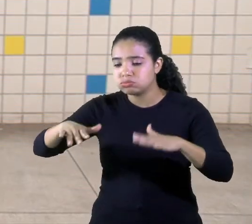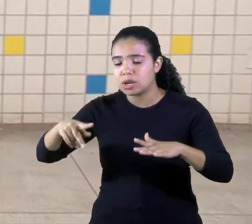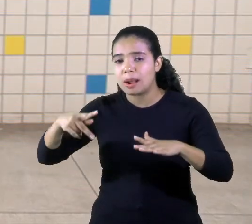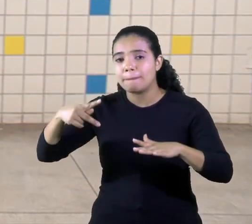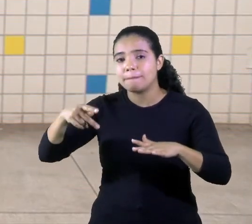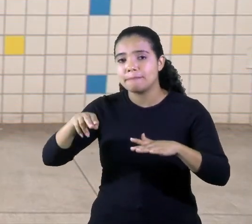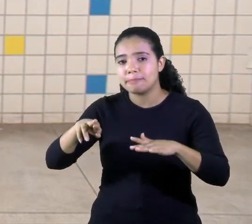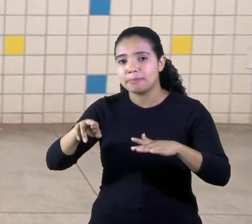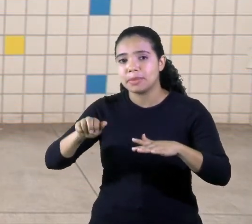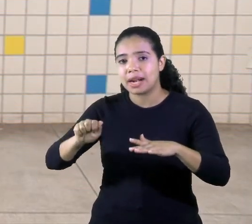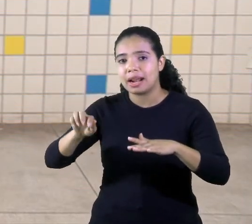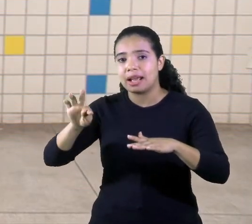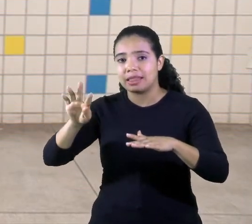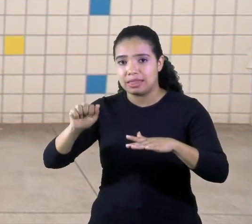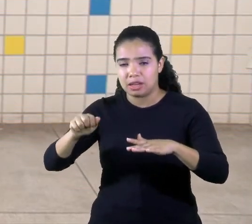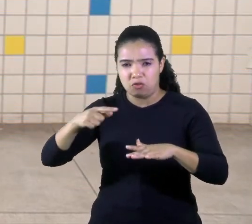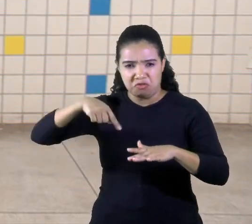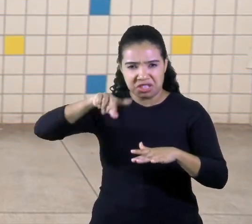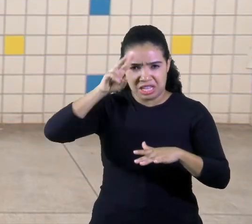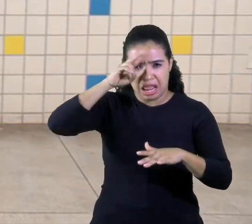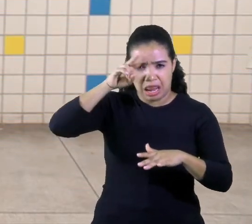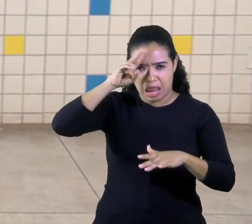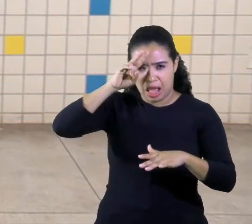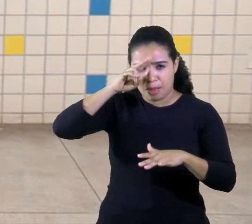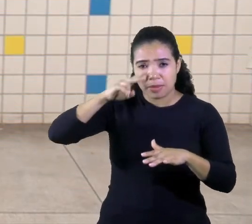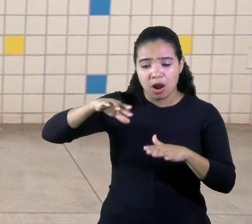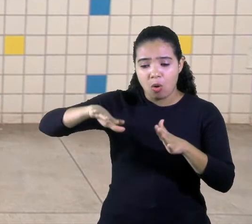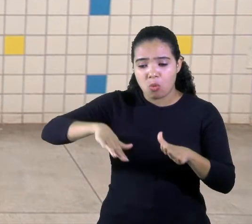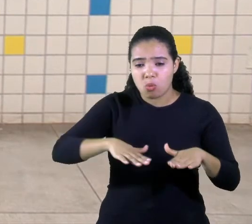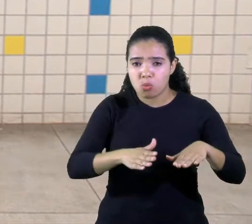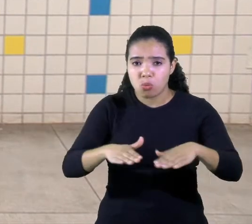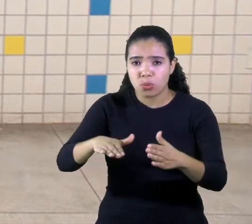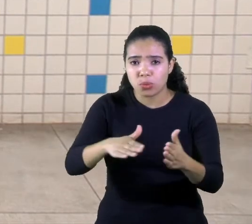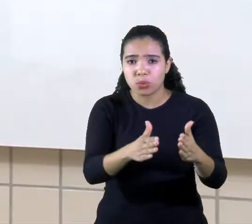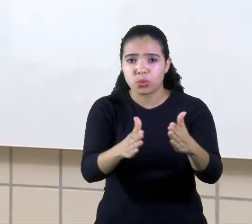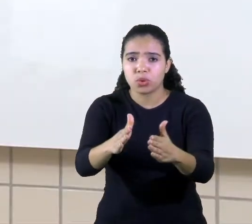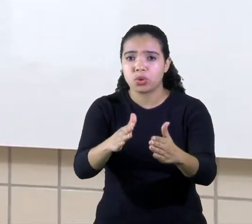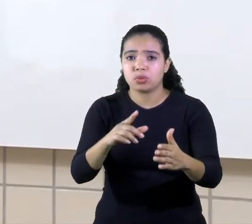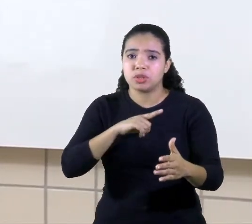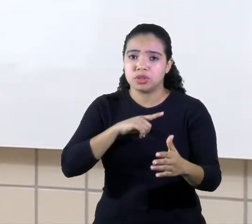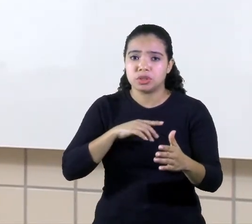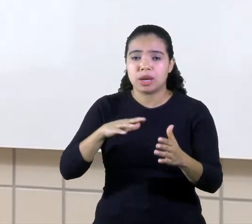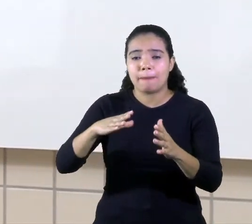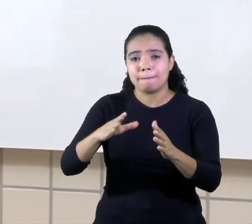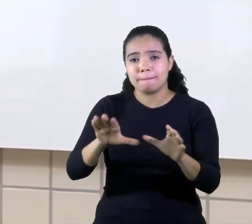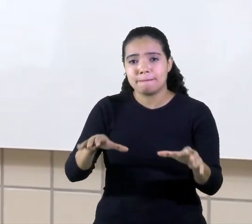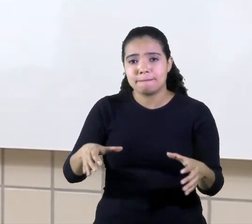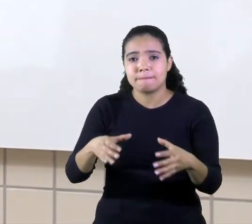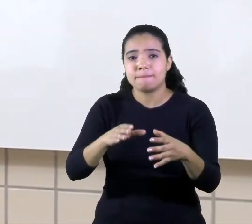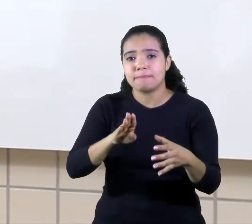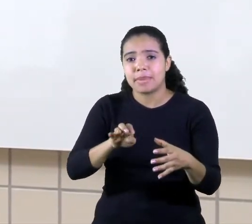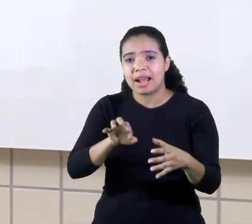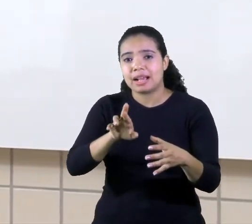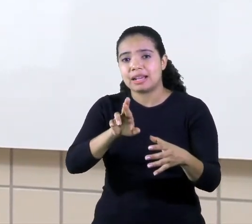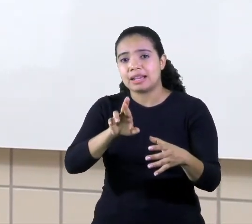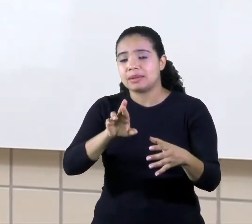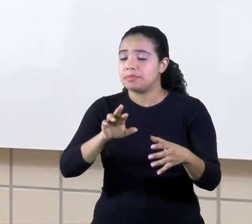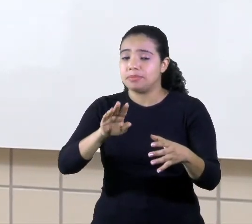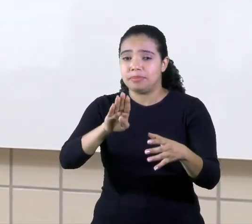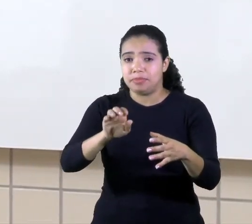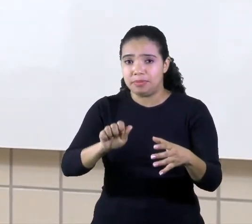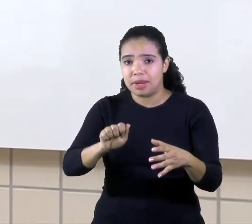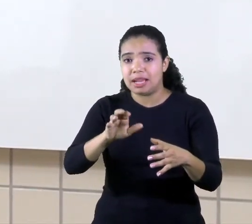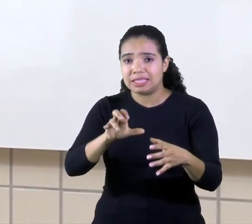vocês lembram quais os rios que formavam a Bacia do Prata? A famosa Bacia Platina,